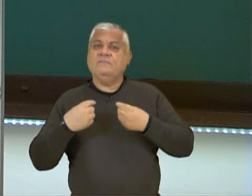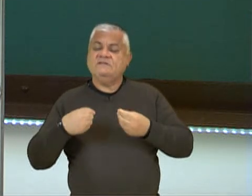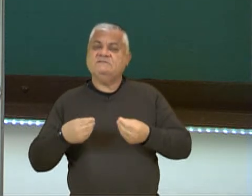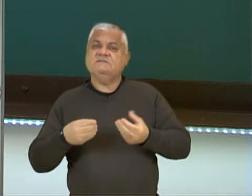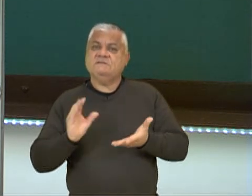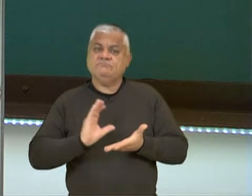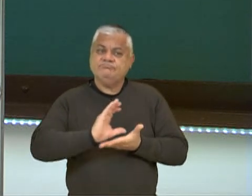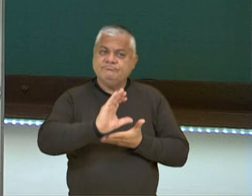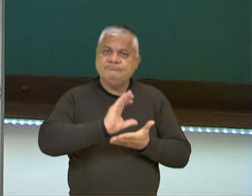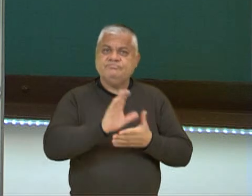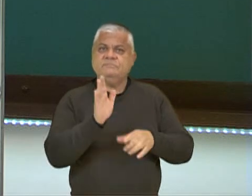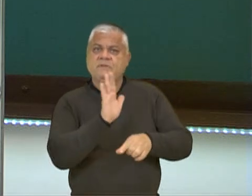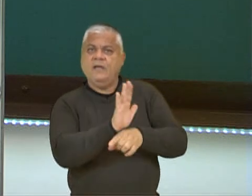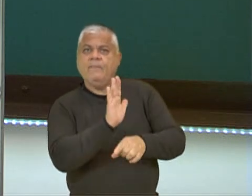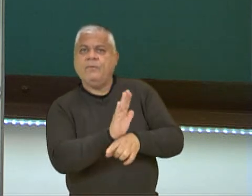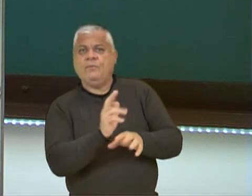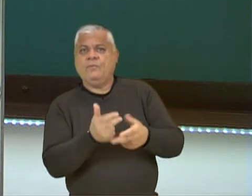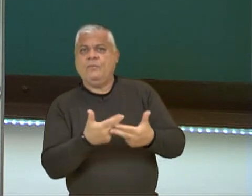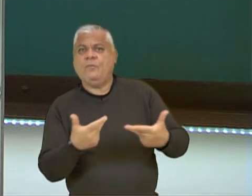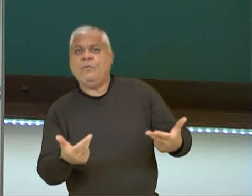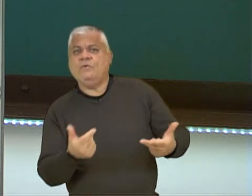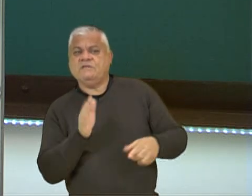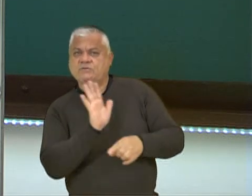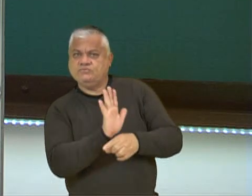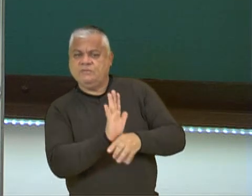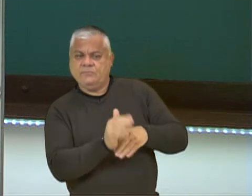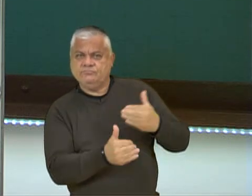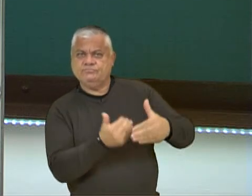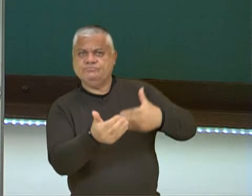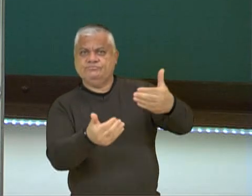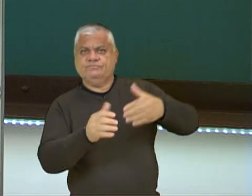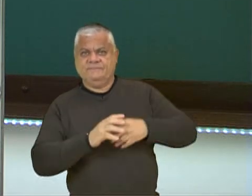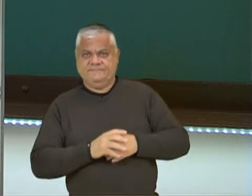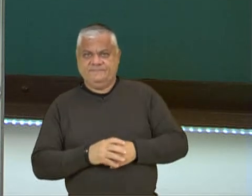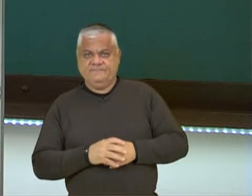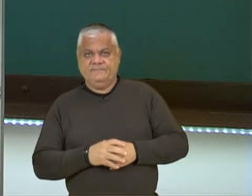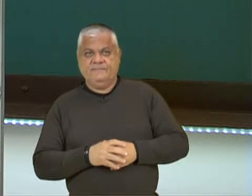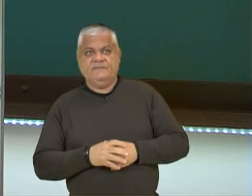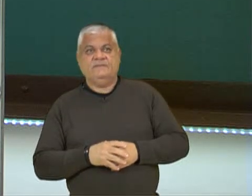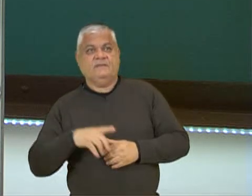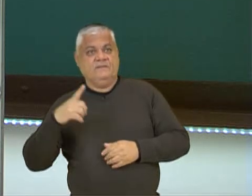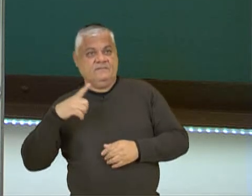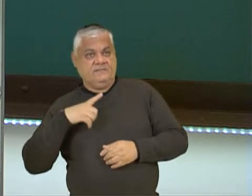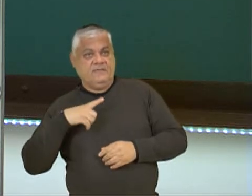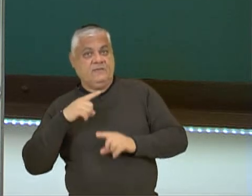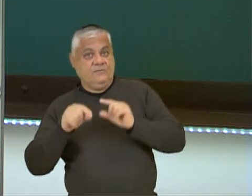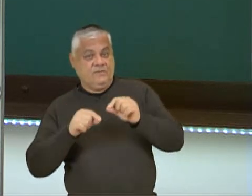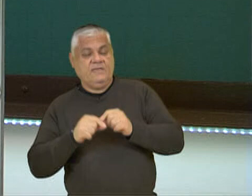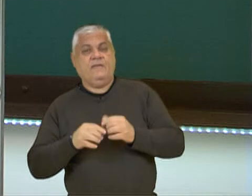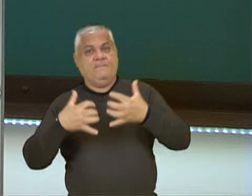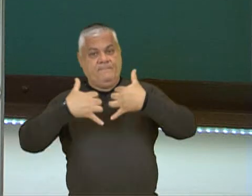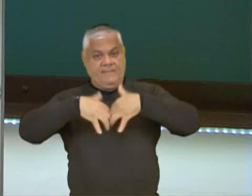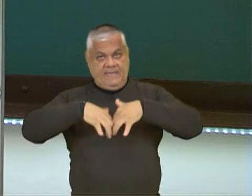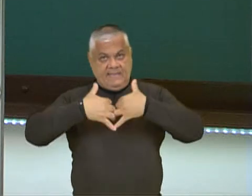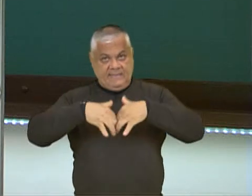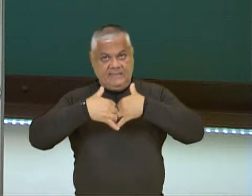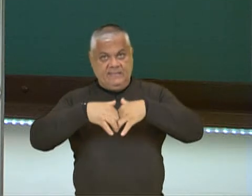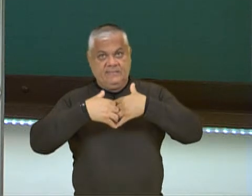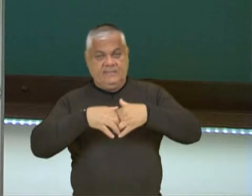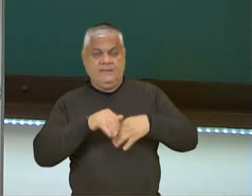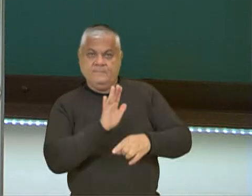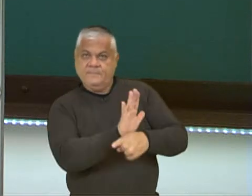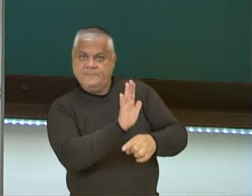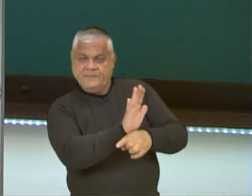subsídios, precisa de algumas coisas que vão ajudar no desenvolvimento dessa atividade. Então, nós temos ali a produção de máquinas e equipamentos,